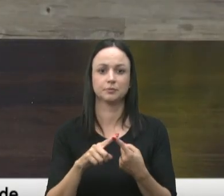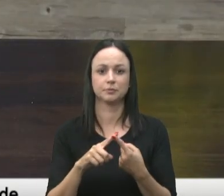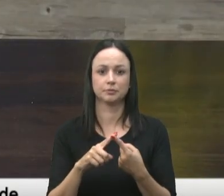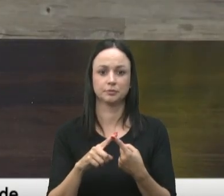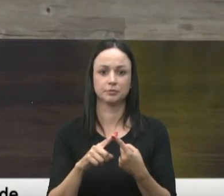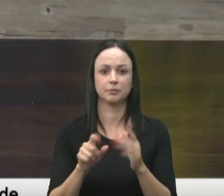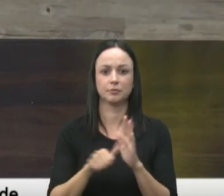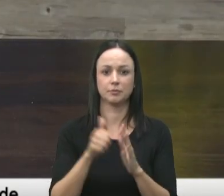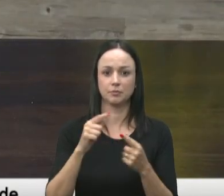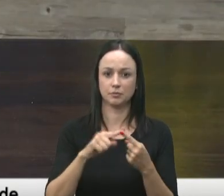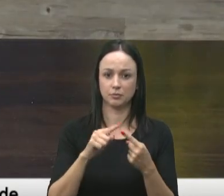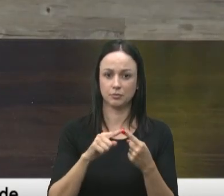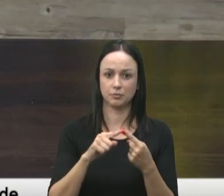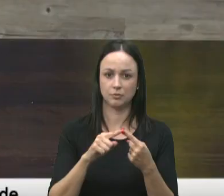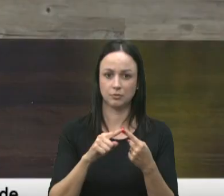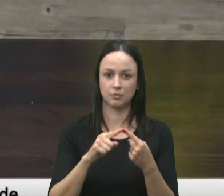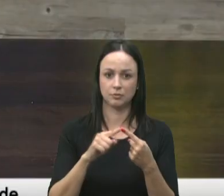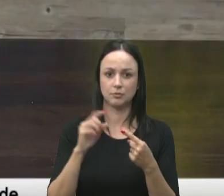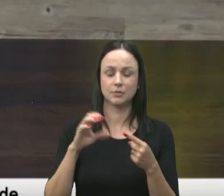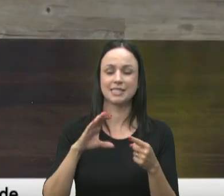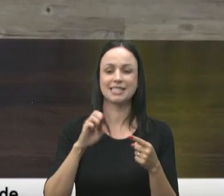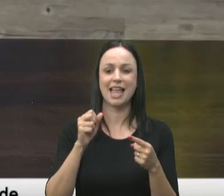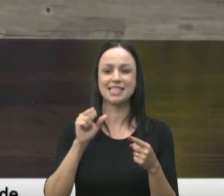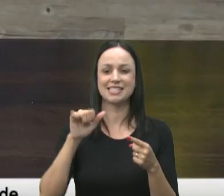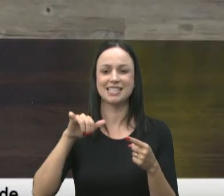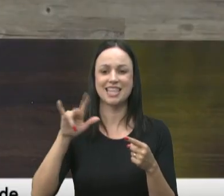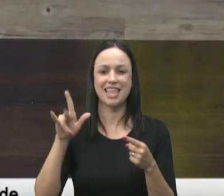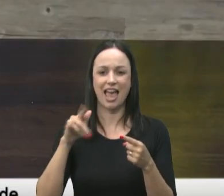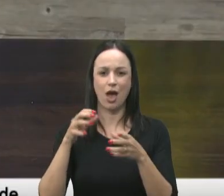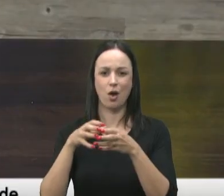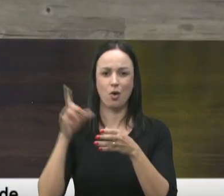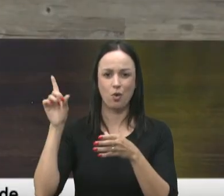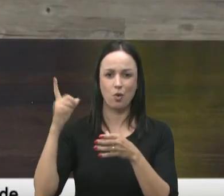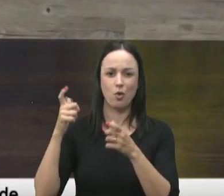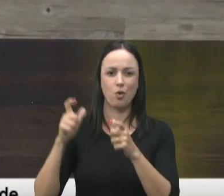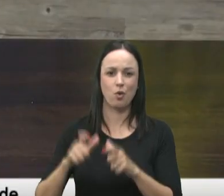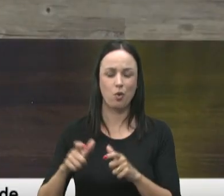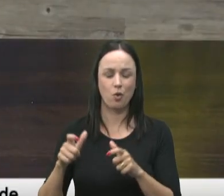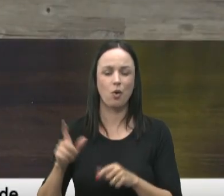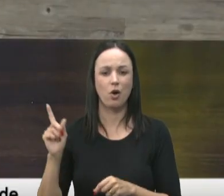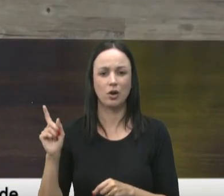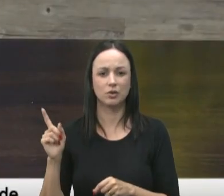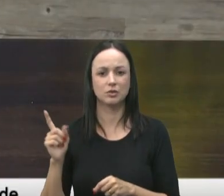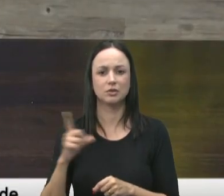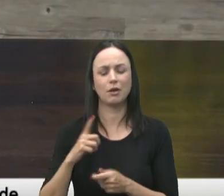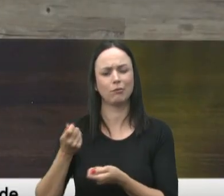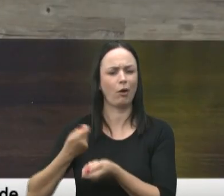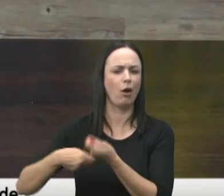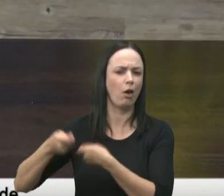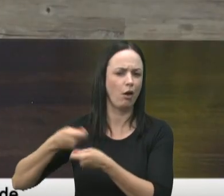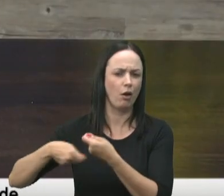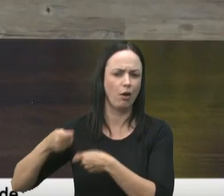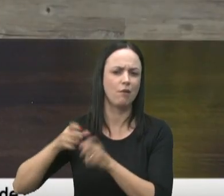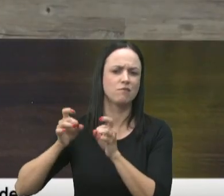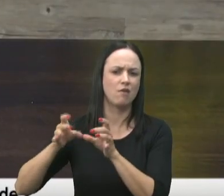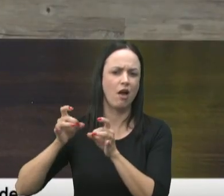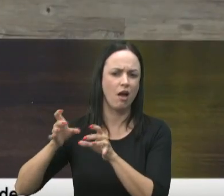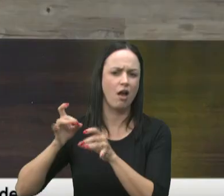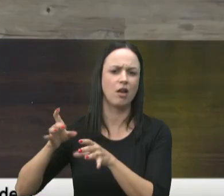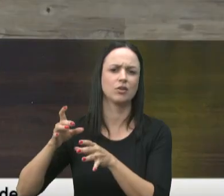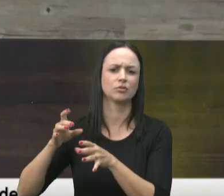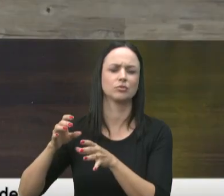A primeira foi o pessoal do Ceazinha, que é um local onde nós temos muitos comerciantes que trabalham